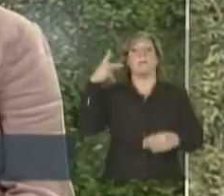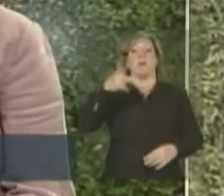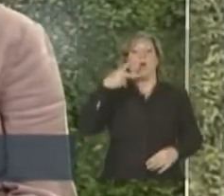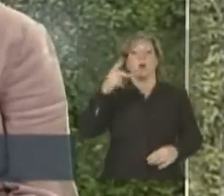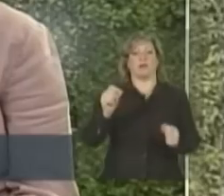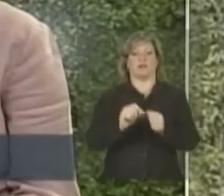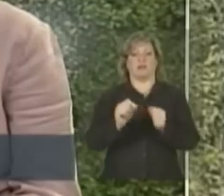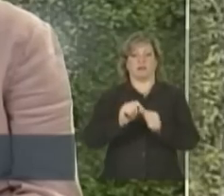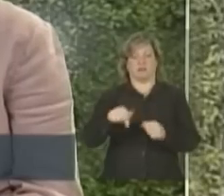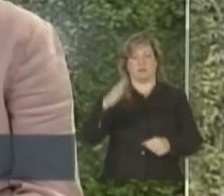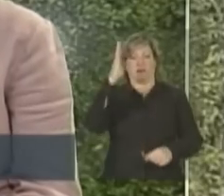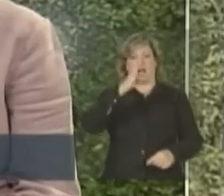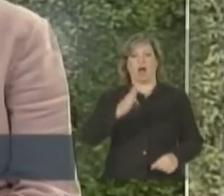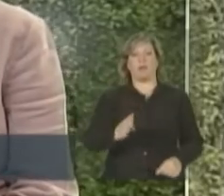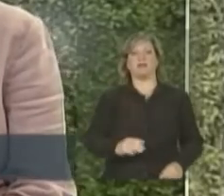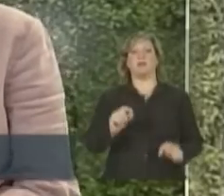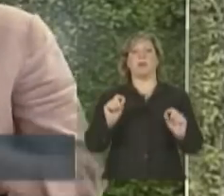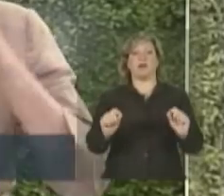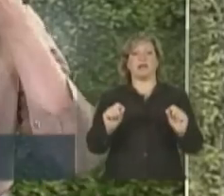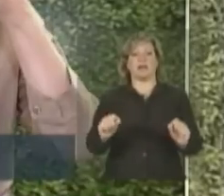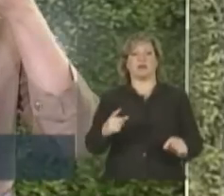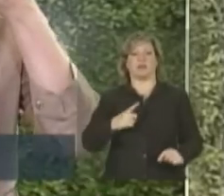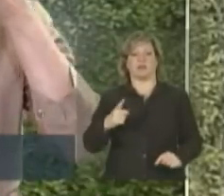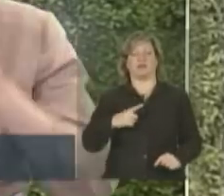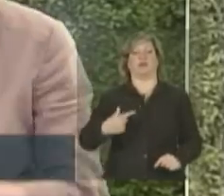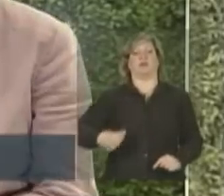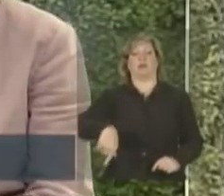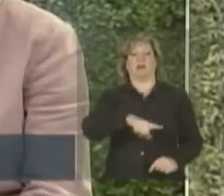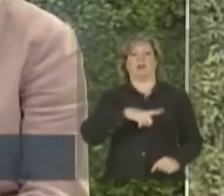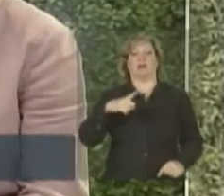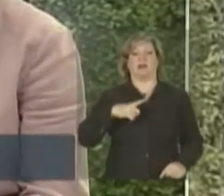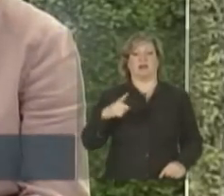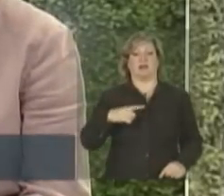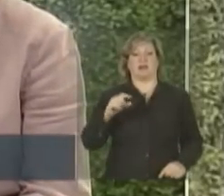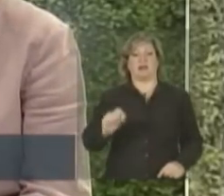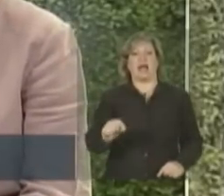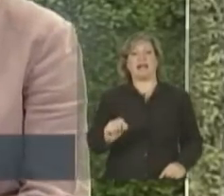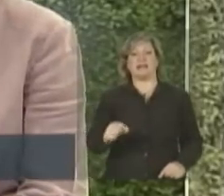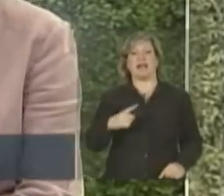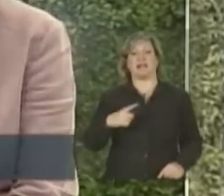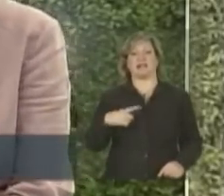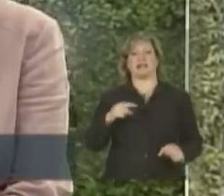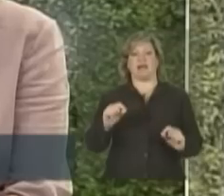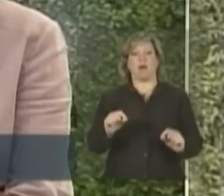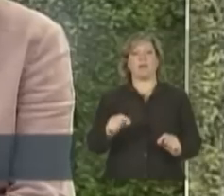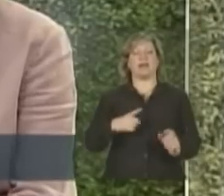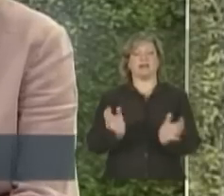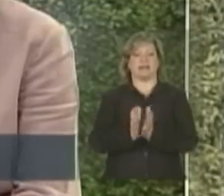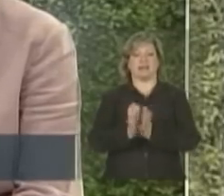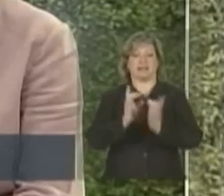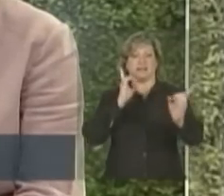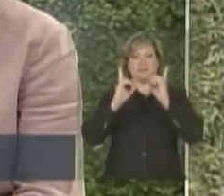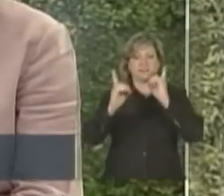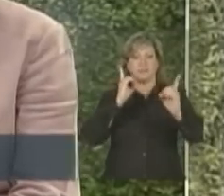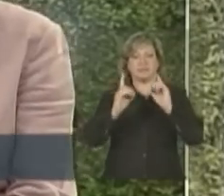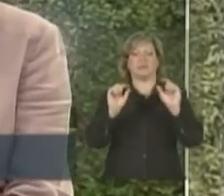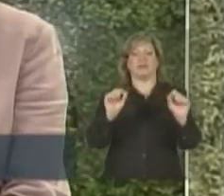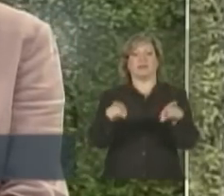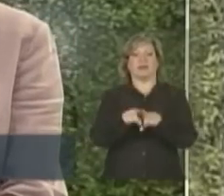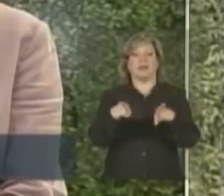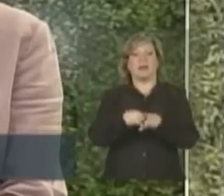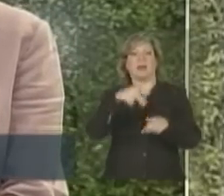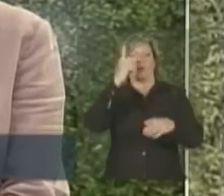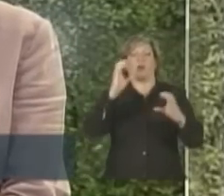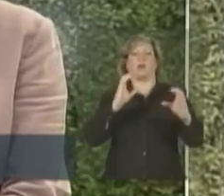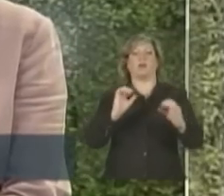serem desenvolvidas no Brasil. Nós estamos convictos no espírito da Convenção e no diálogo com todas as comunidades das pessoas